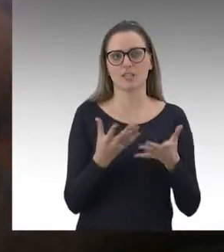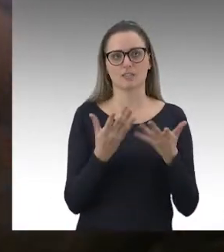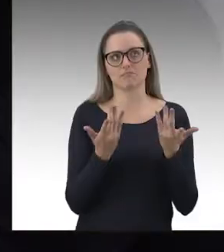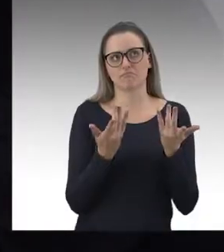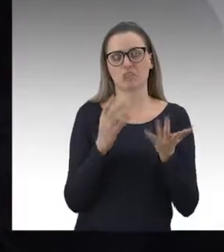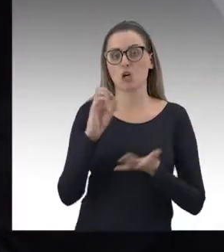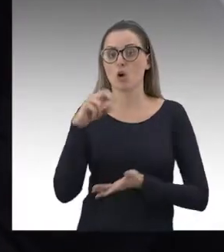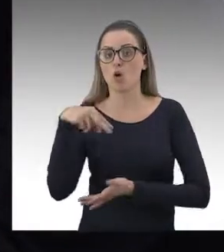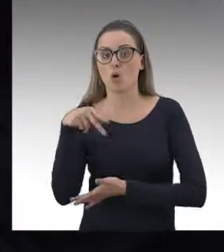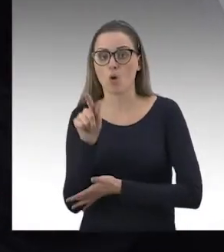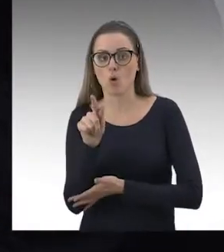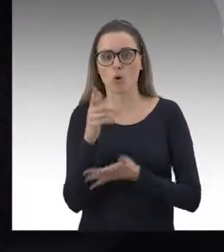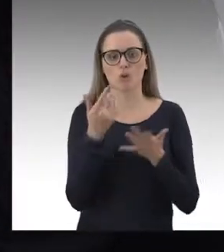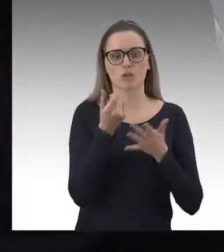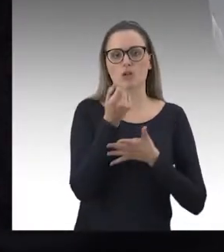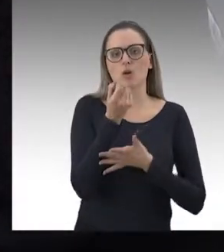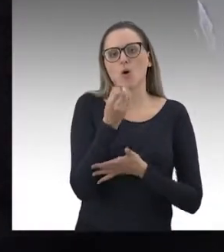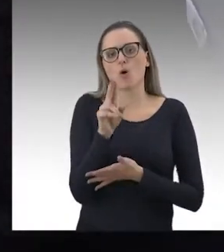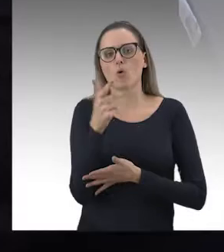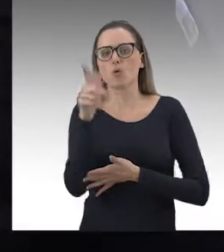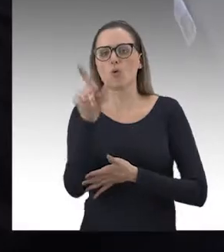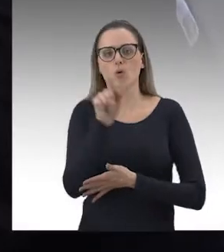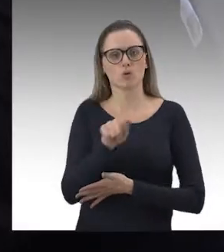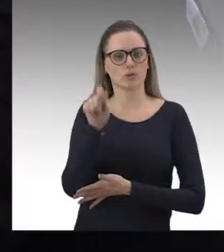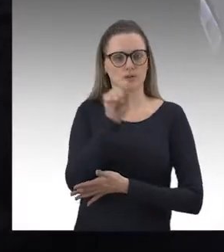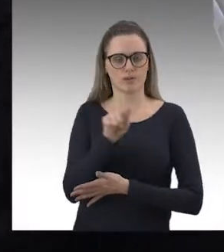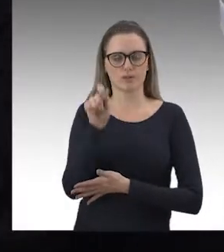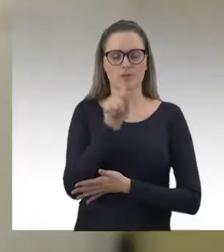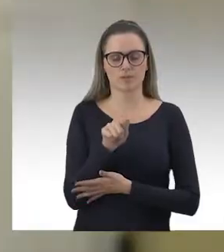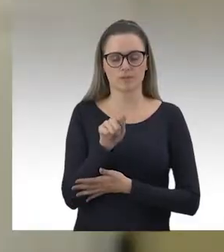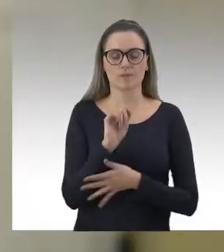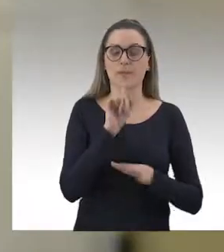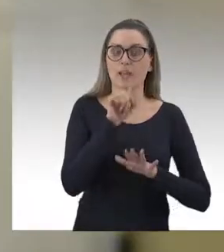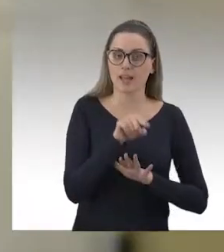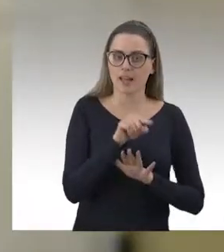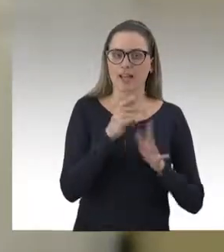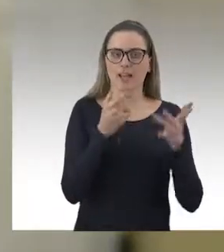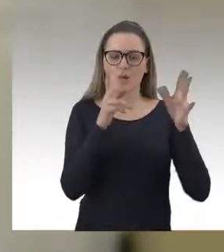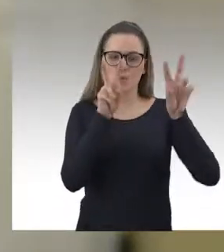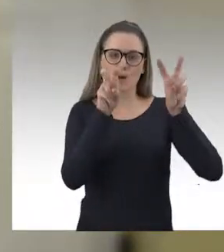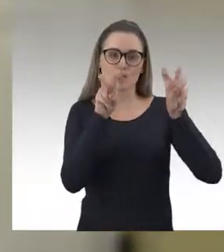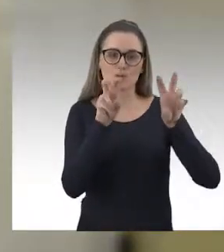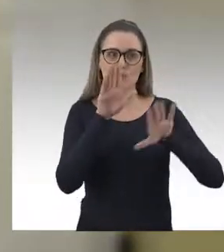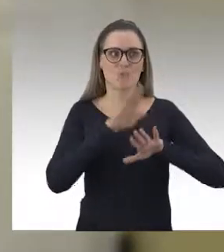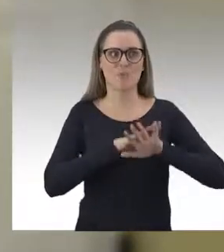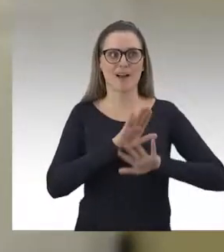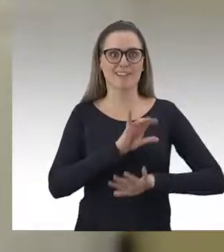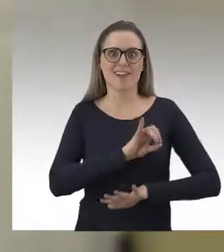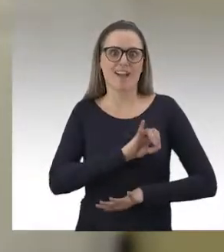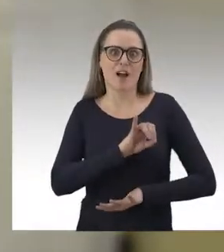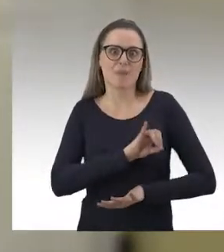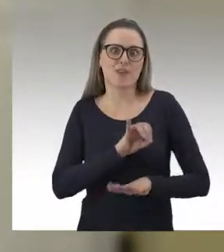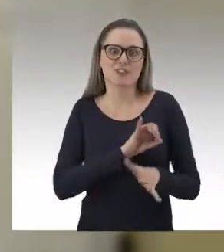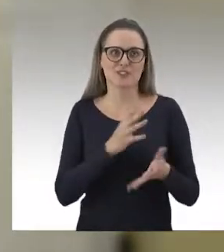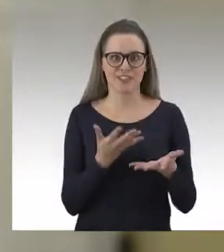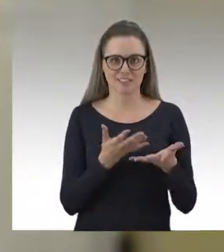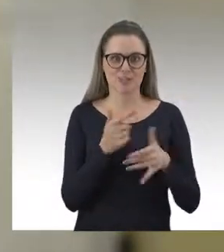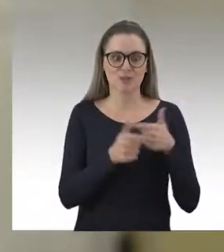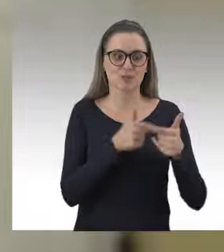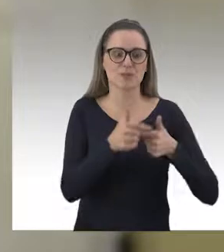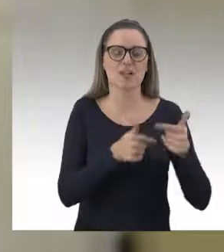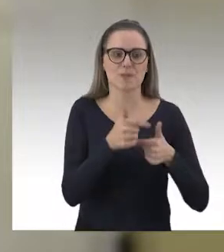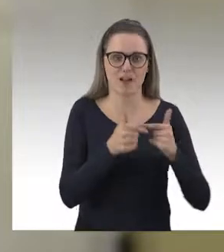ONGs e de outros tipos de associações. É um dos temas mais apaixonantes, eu acho, da nossa área de atuação, porque a